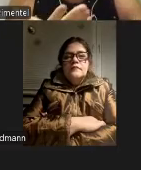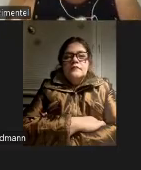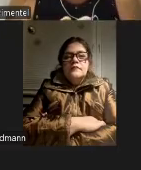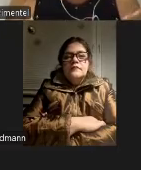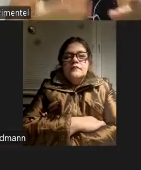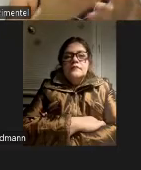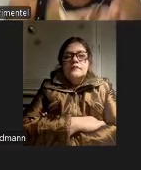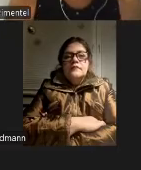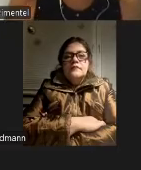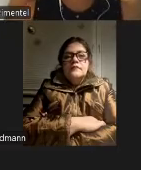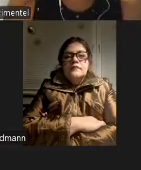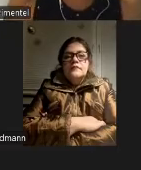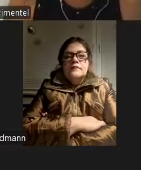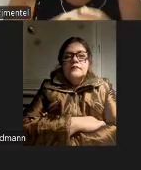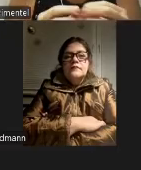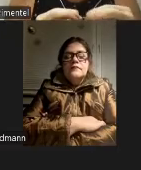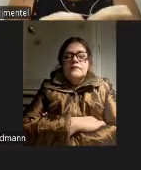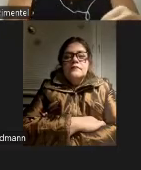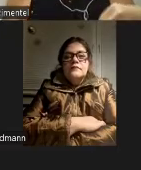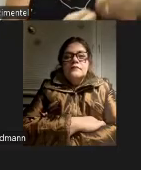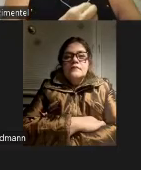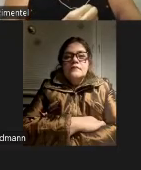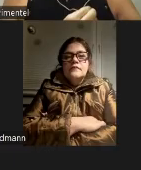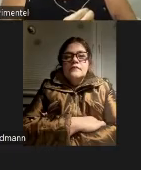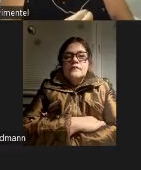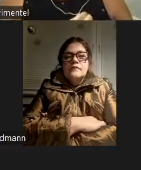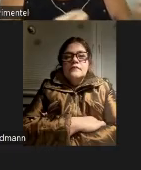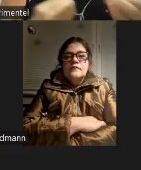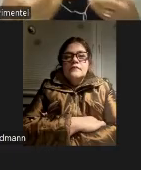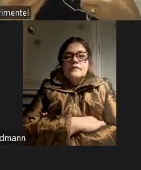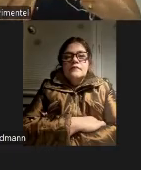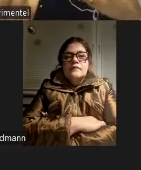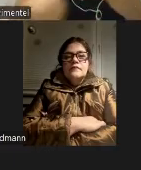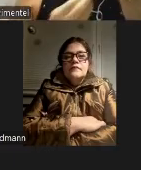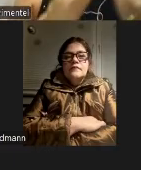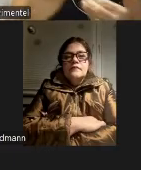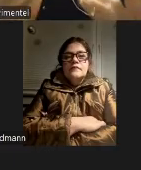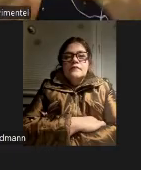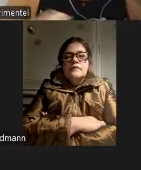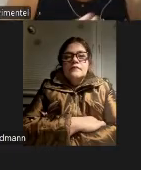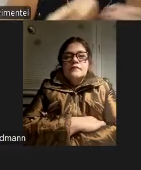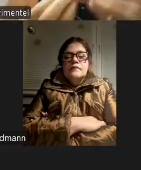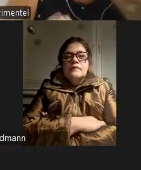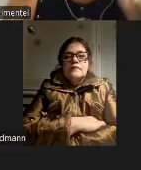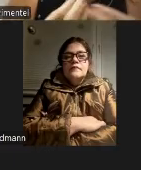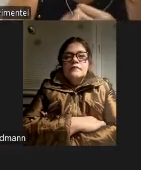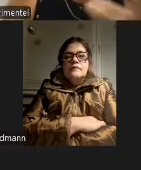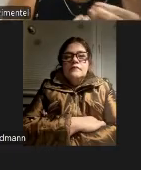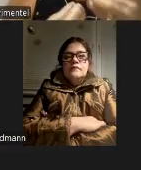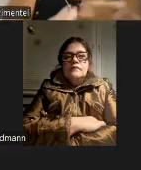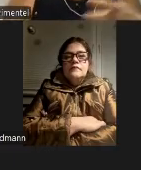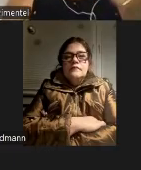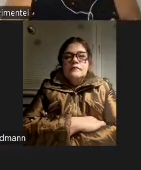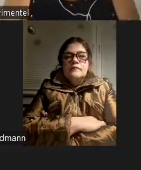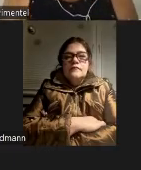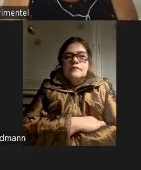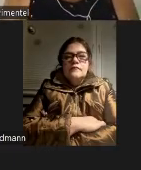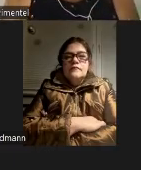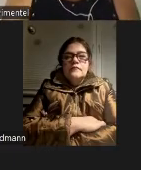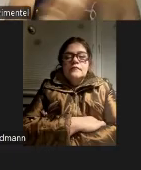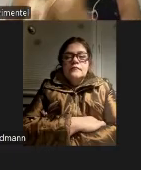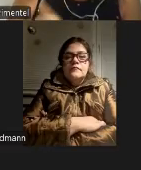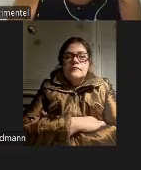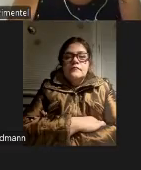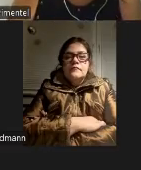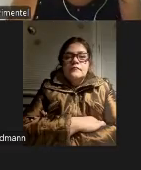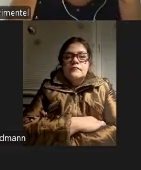um grande tempo, a gente acordava, se fazia até uma ceia, se estabelecia relações de contato com outras pessoas